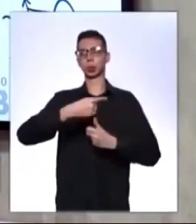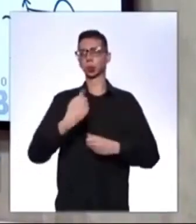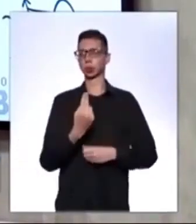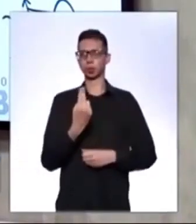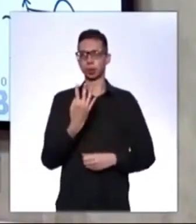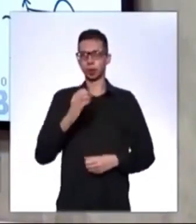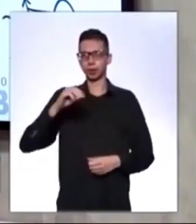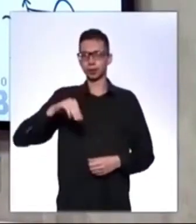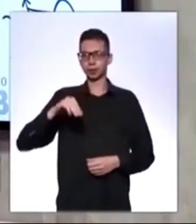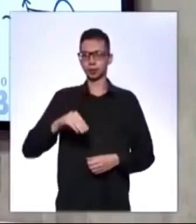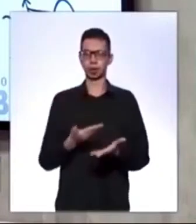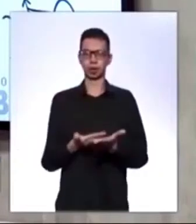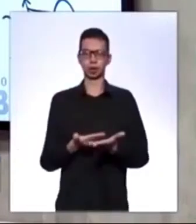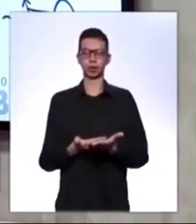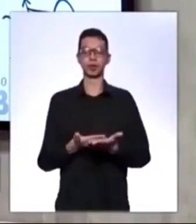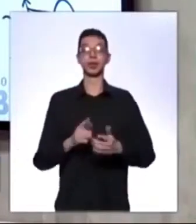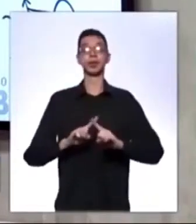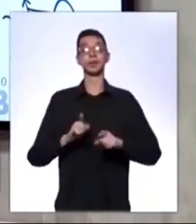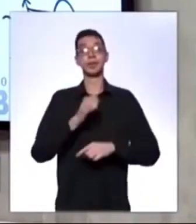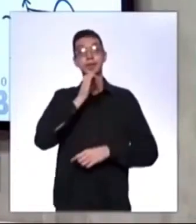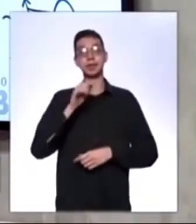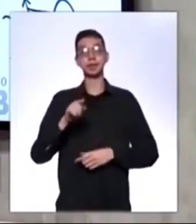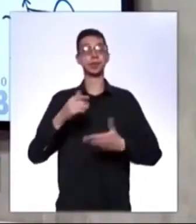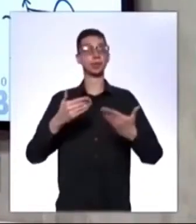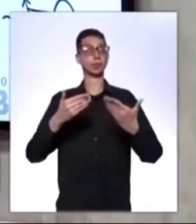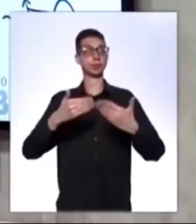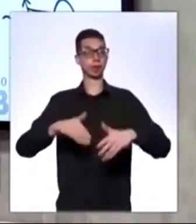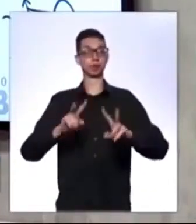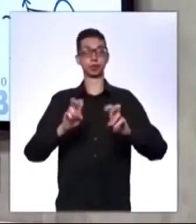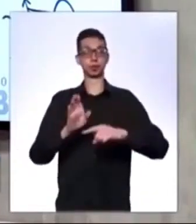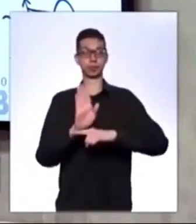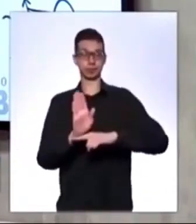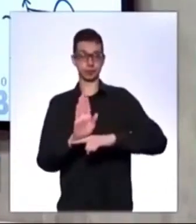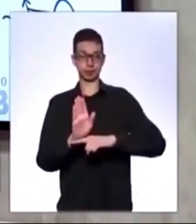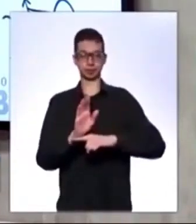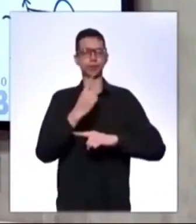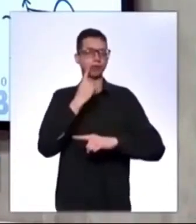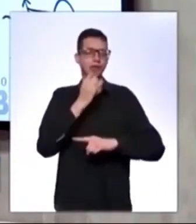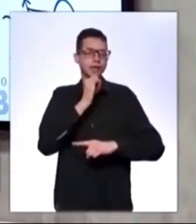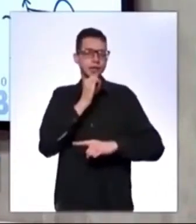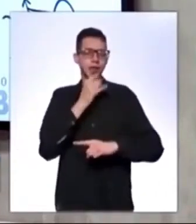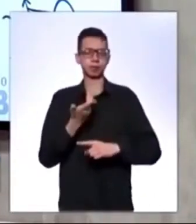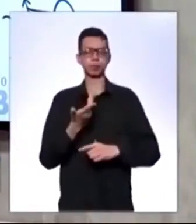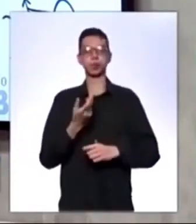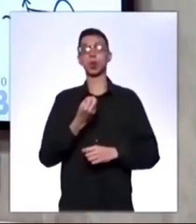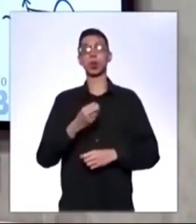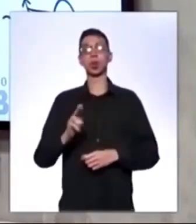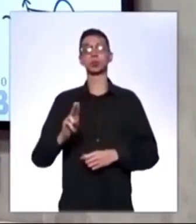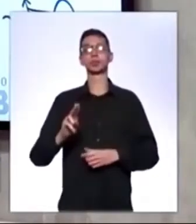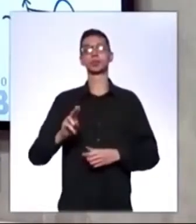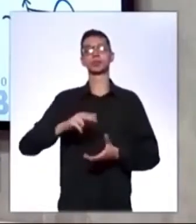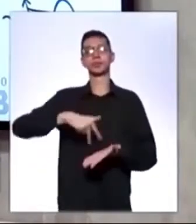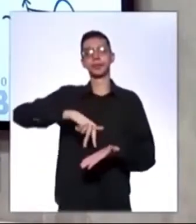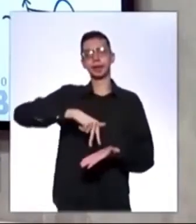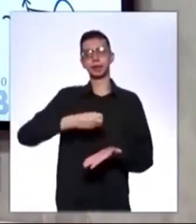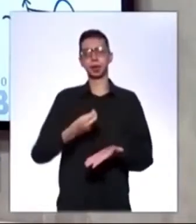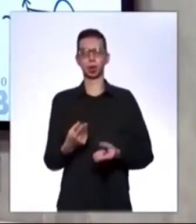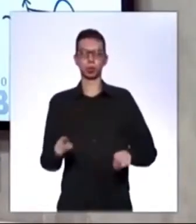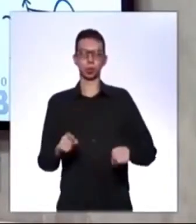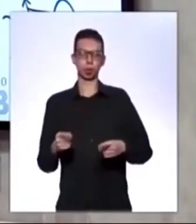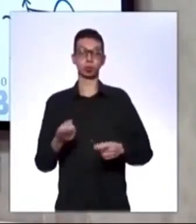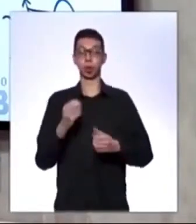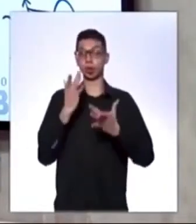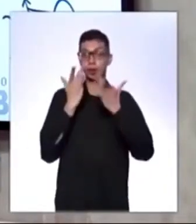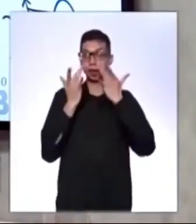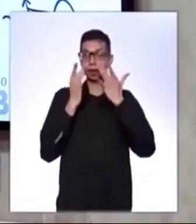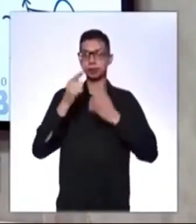minutos. Mas é que quando você se deparar com uma questão de cinema, de música, hoje vamos falar de dança, de teatro, peraí, também conheço um pouco desse assunto